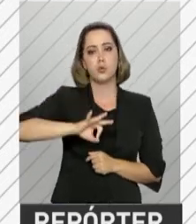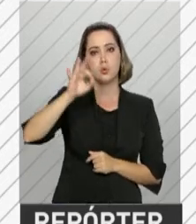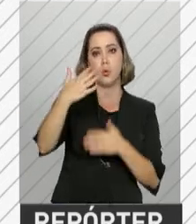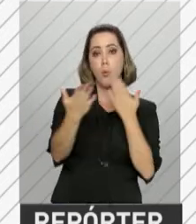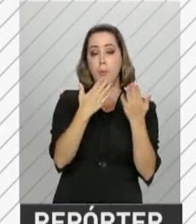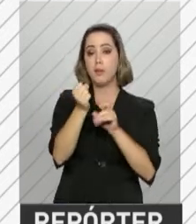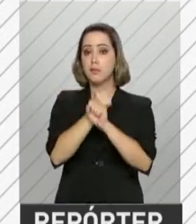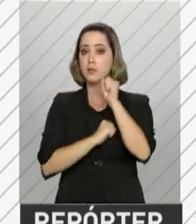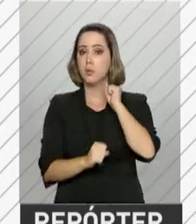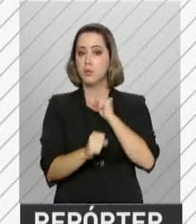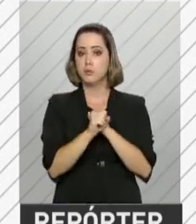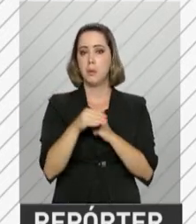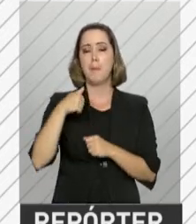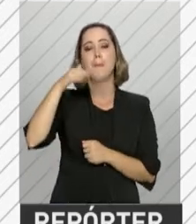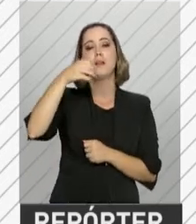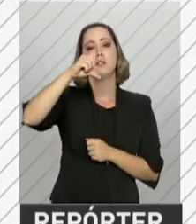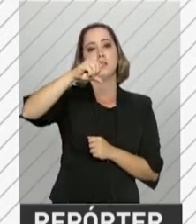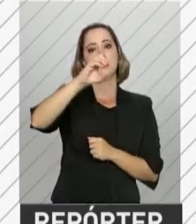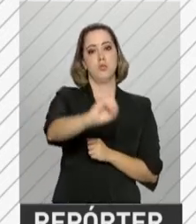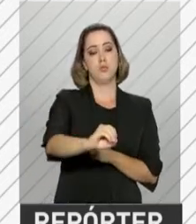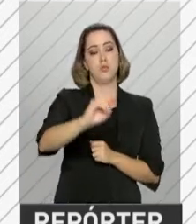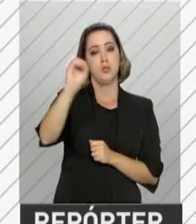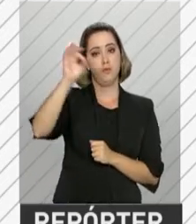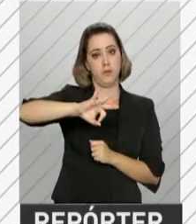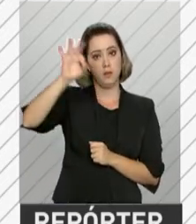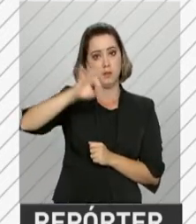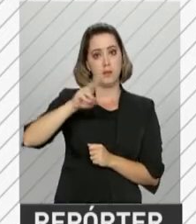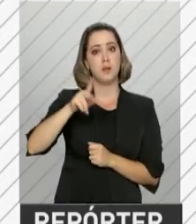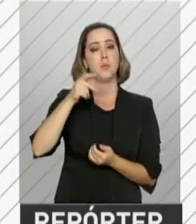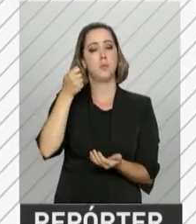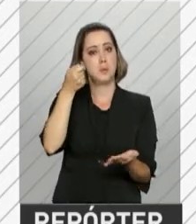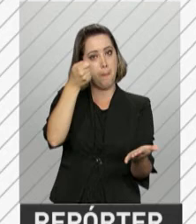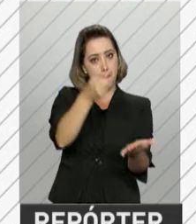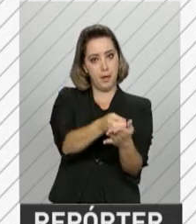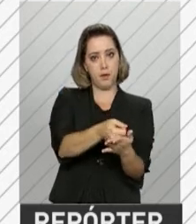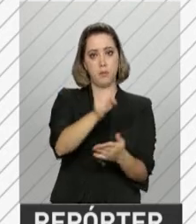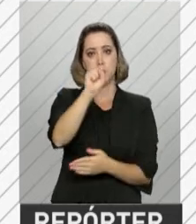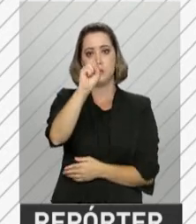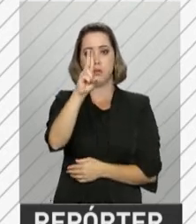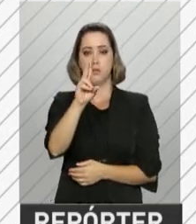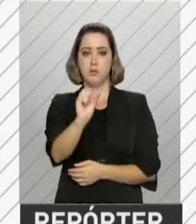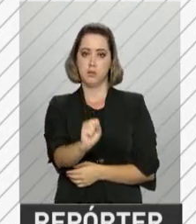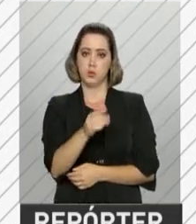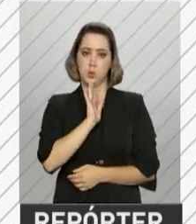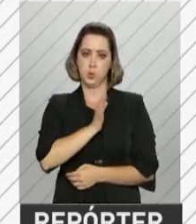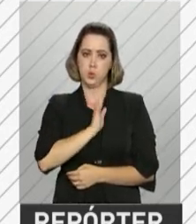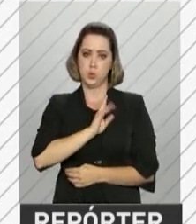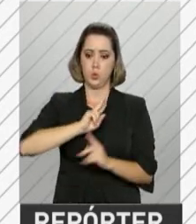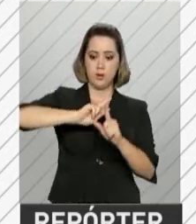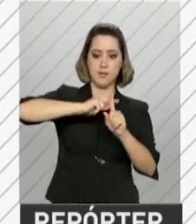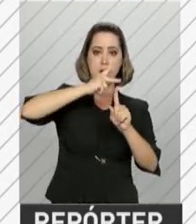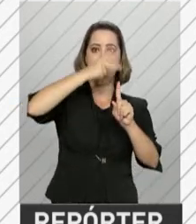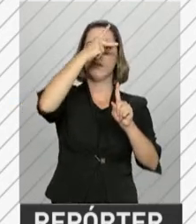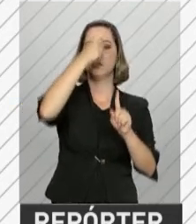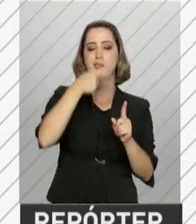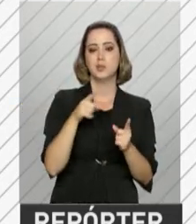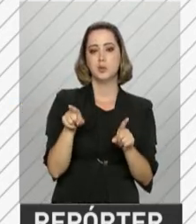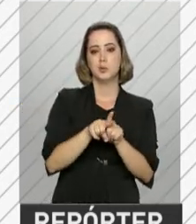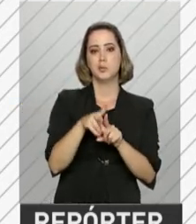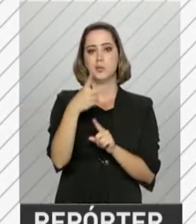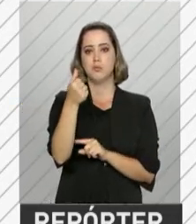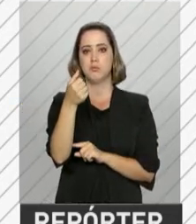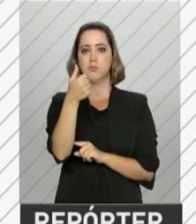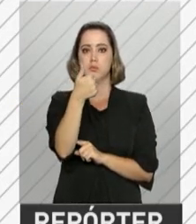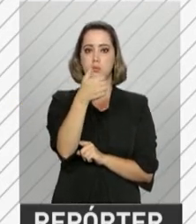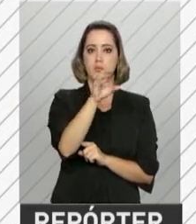Mais de 90% deles foram financiados pelo SUS. O transplante de coração mais que dobrou entre 2010